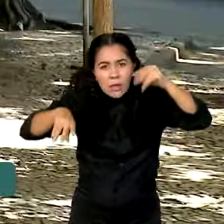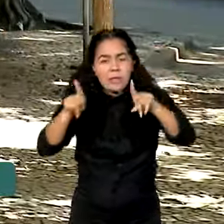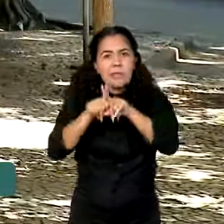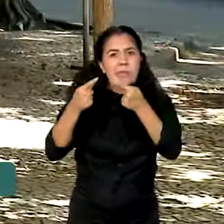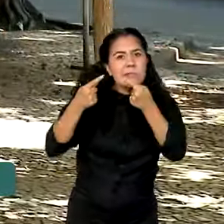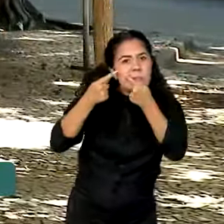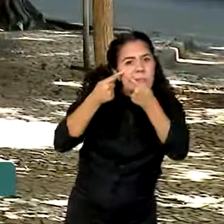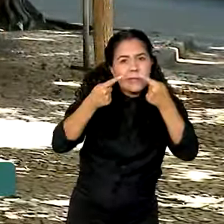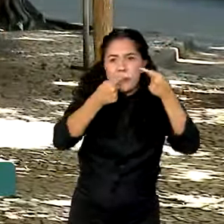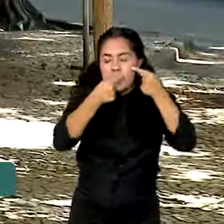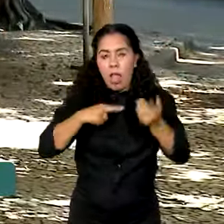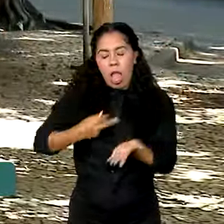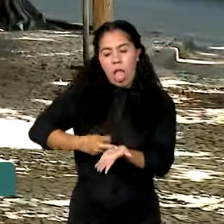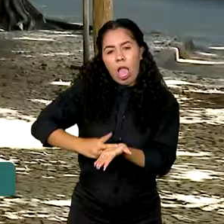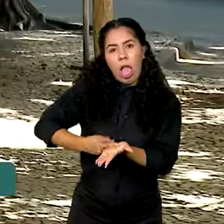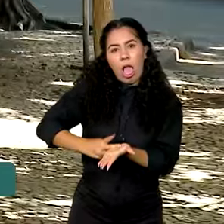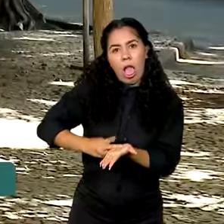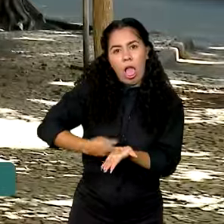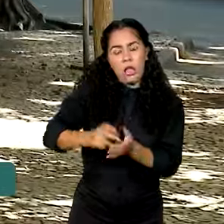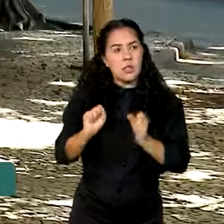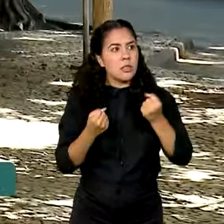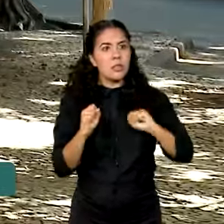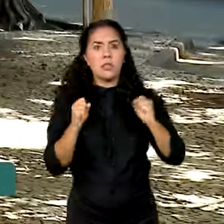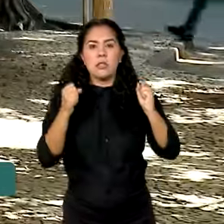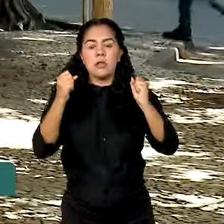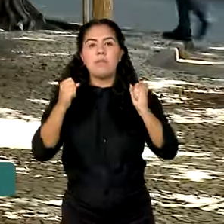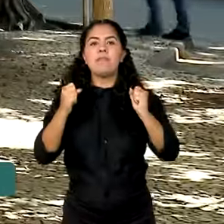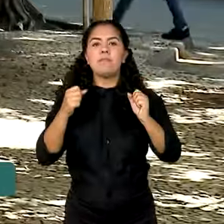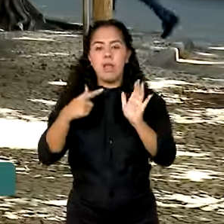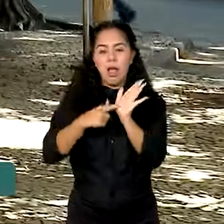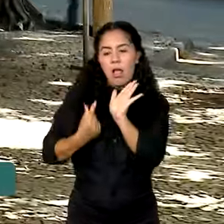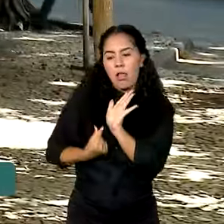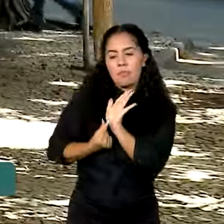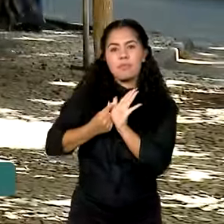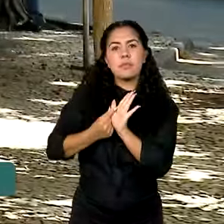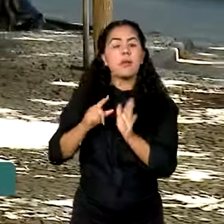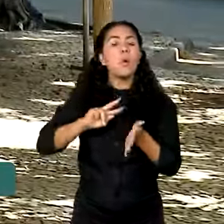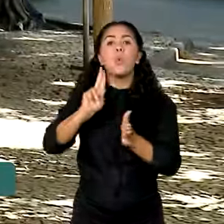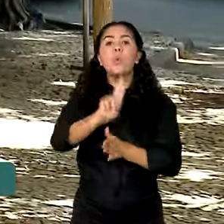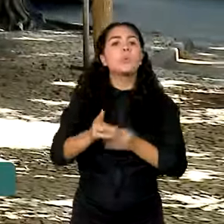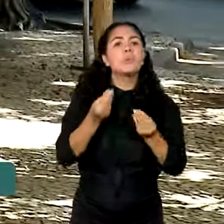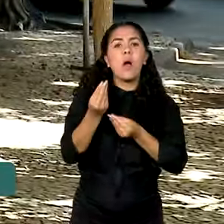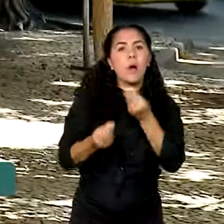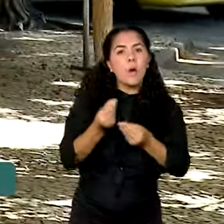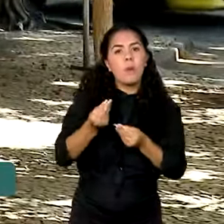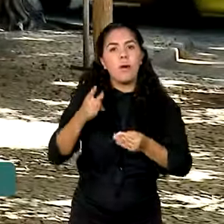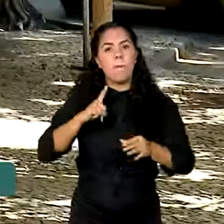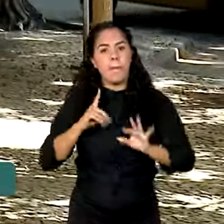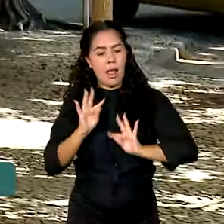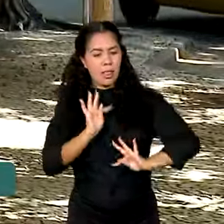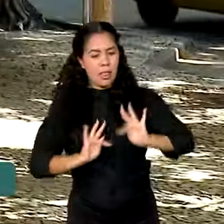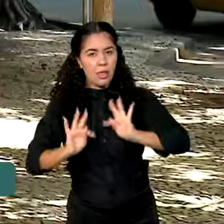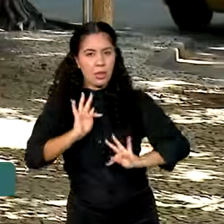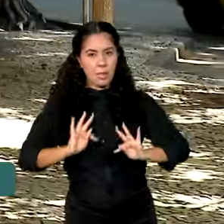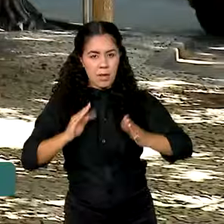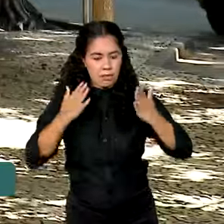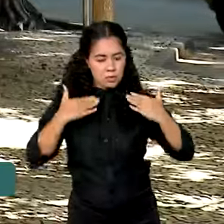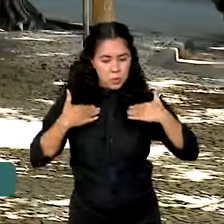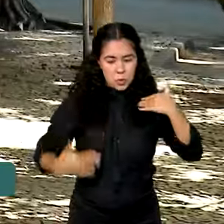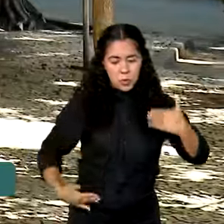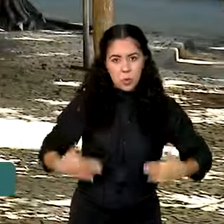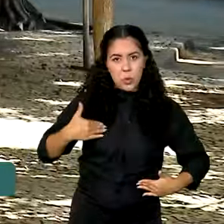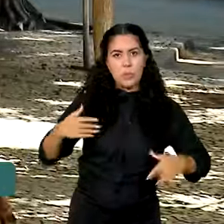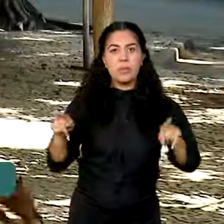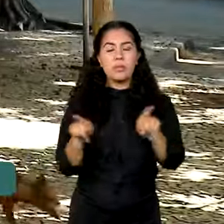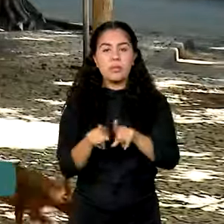e agitação. Os chips da beleza são usados para tratamentos estéticos, mas também para sintomas de menopausa e tratamento